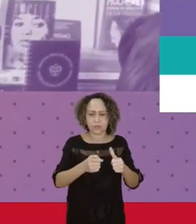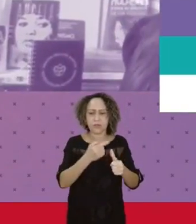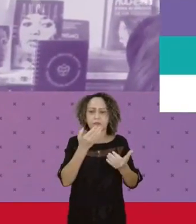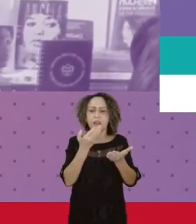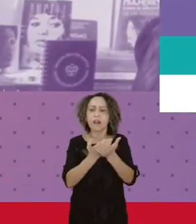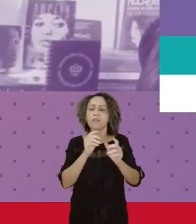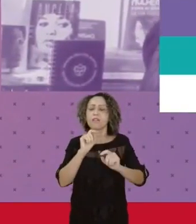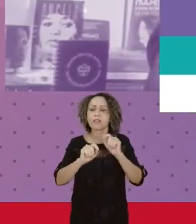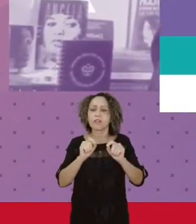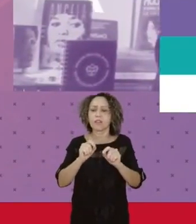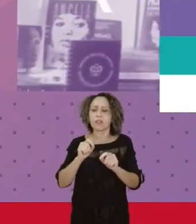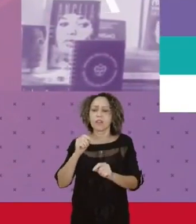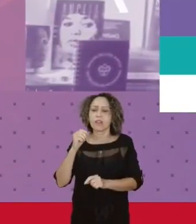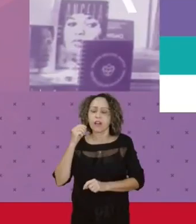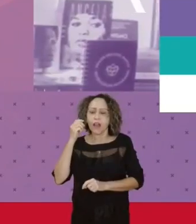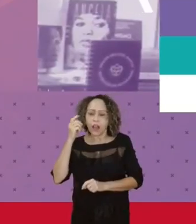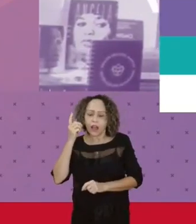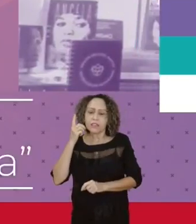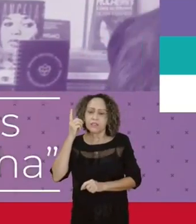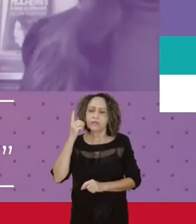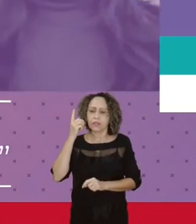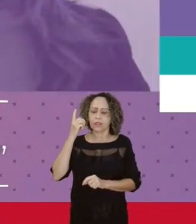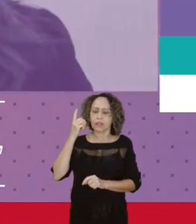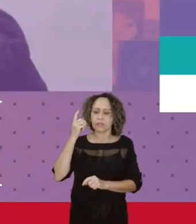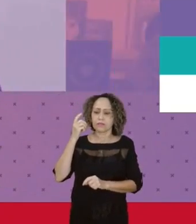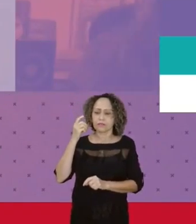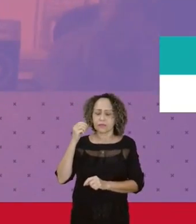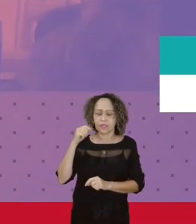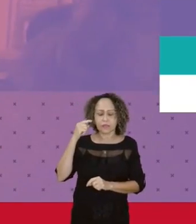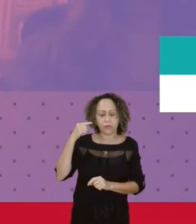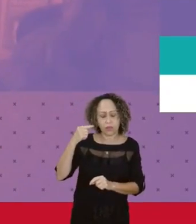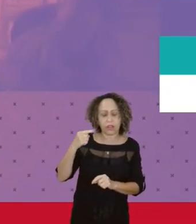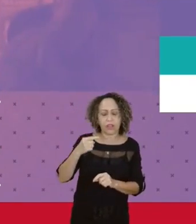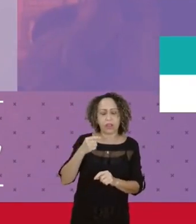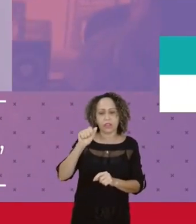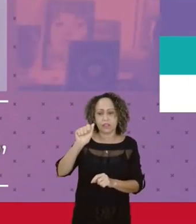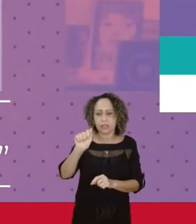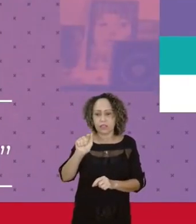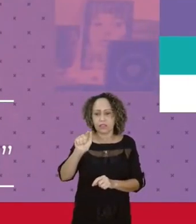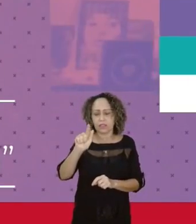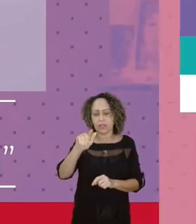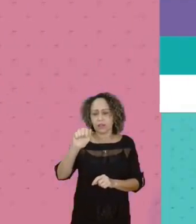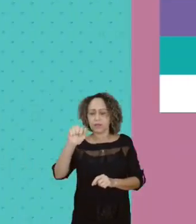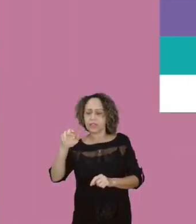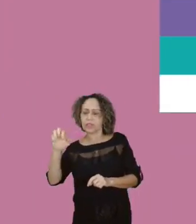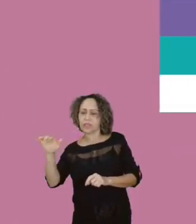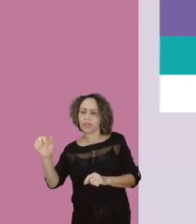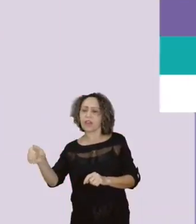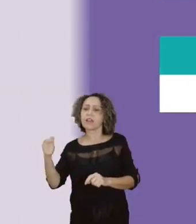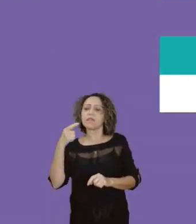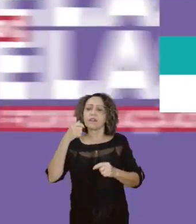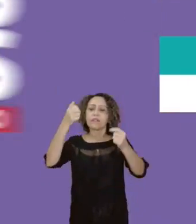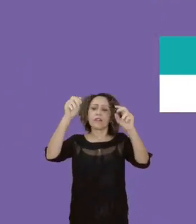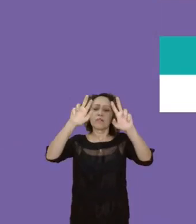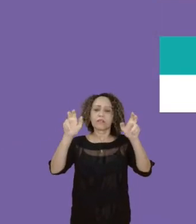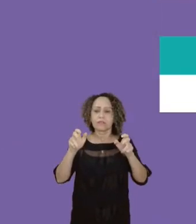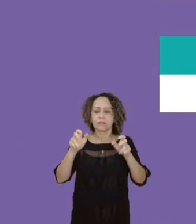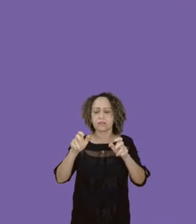a advogada Gabriela Araújo vai falar sobre reserva de vaga para mulheres e pré-campanha.